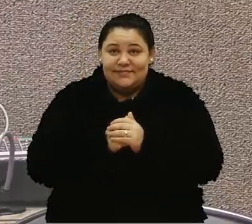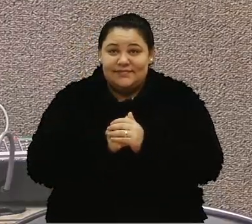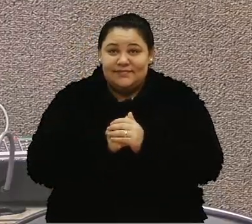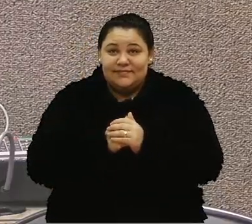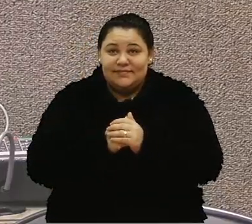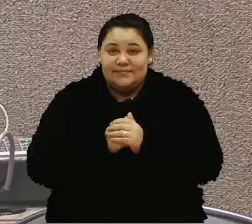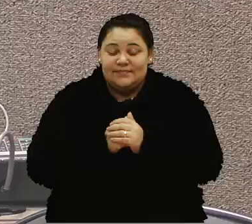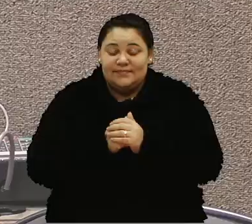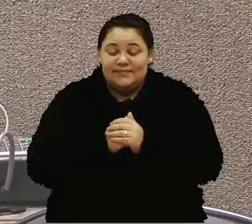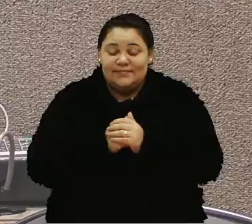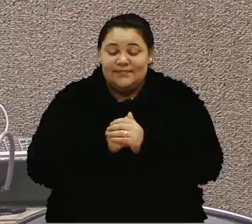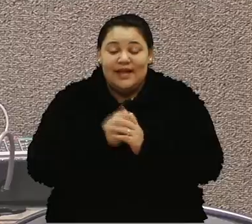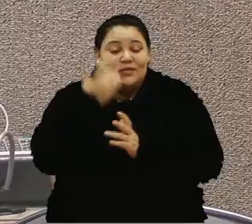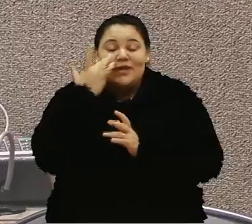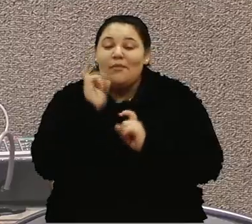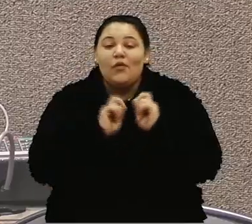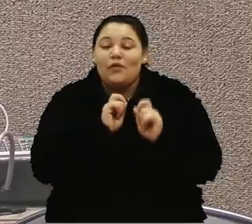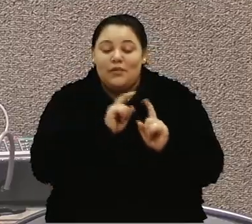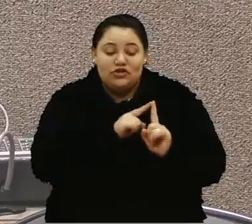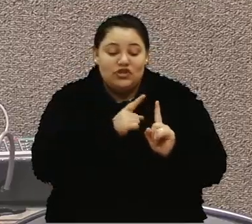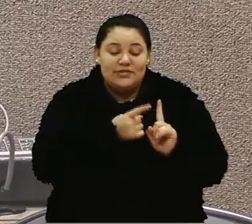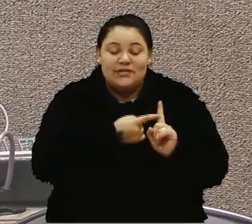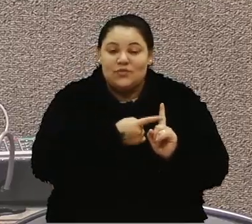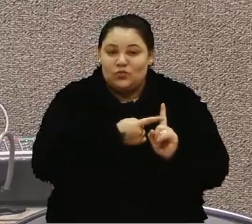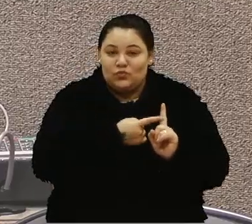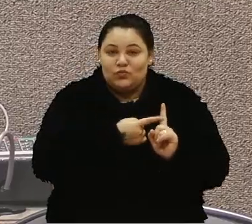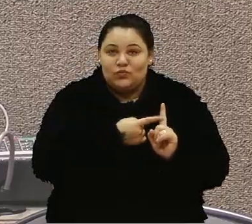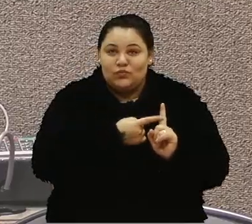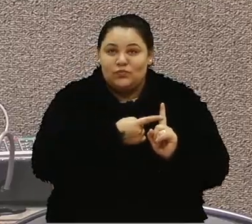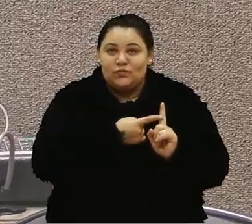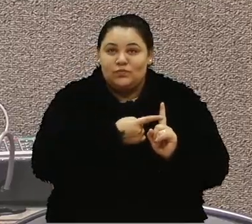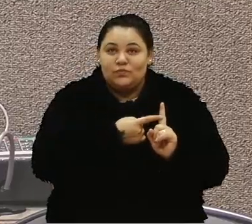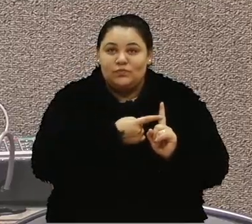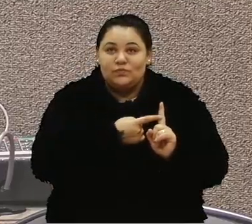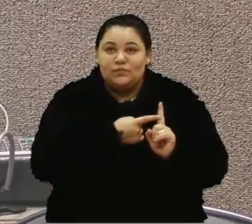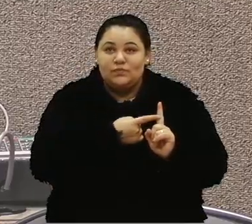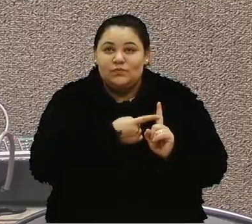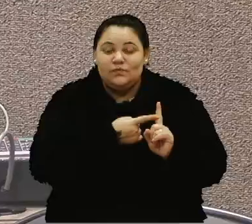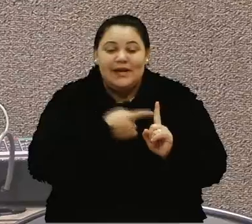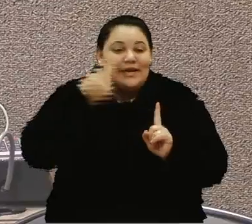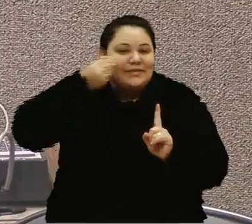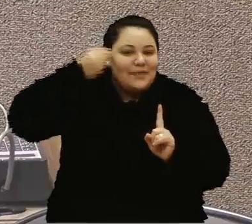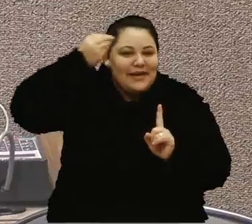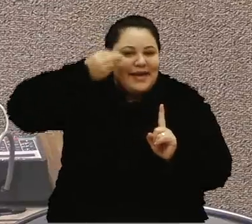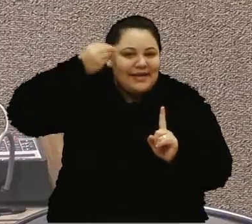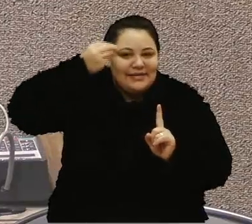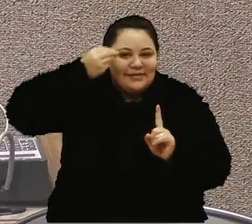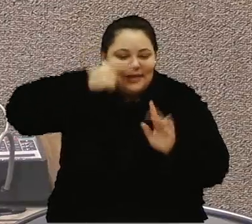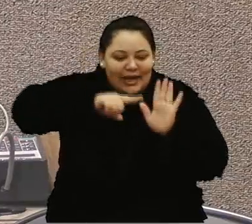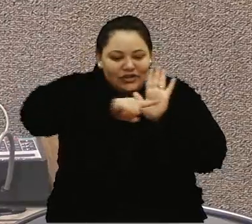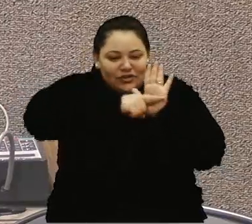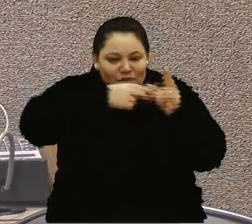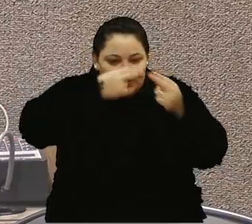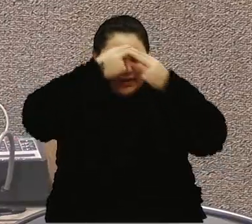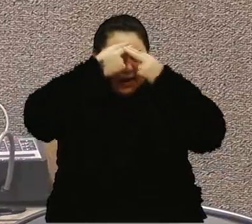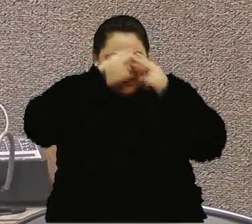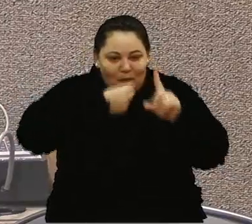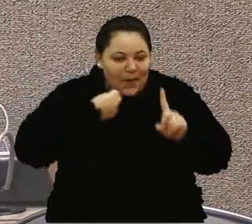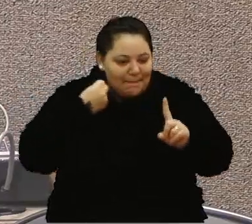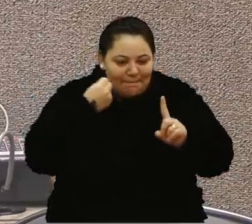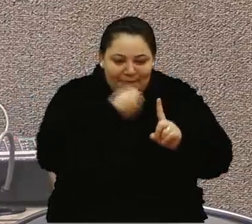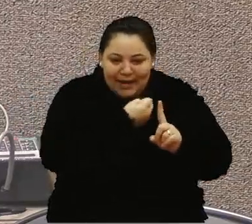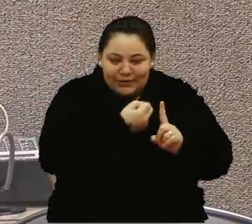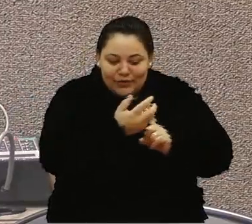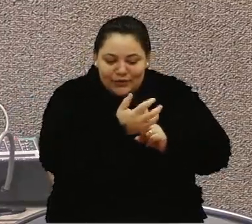uma gestação, uma experiência negativa tem influência